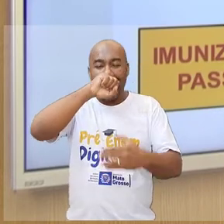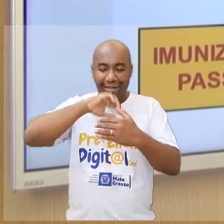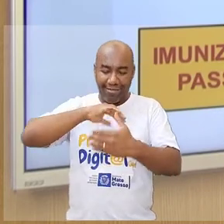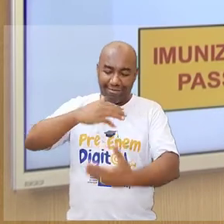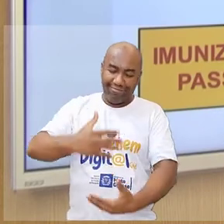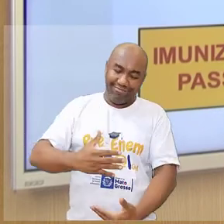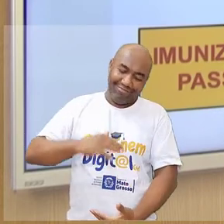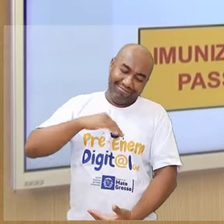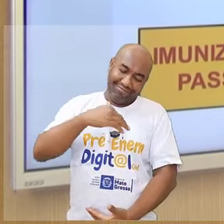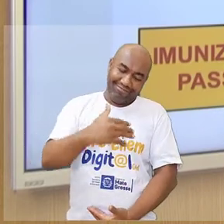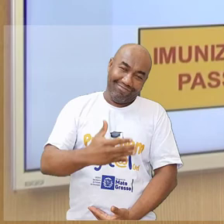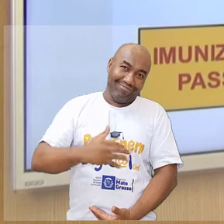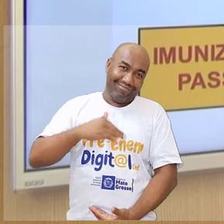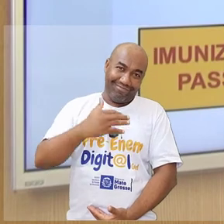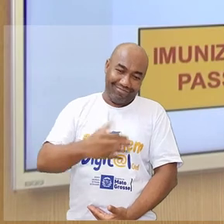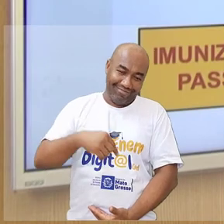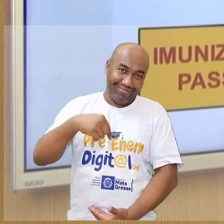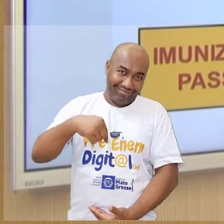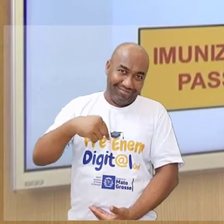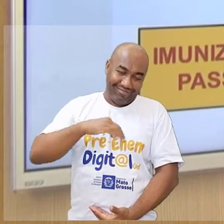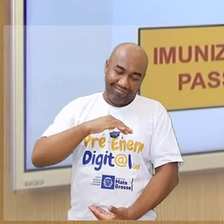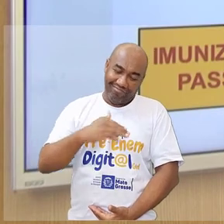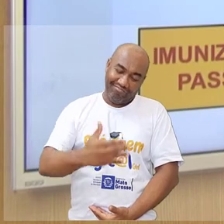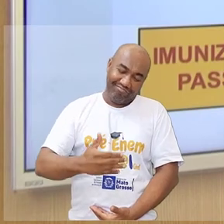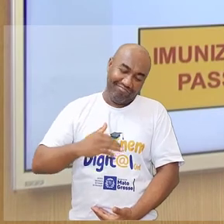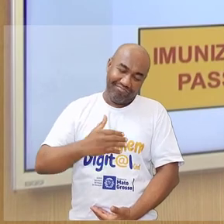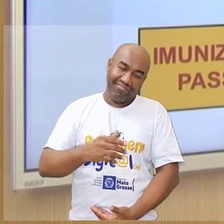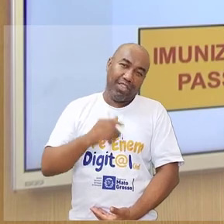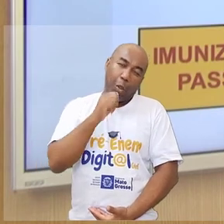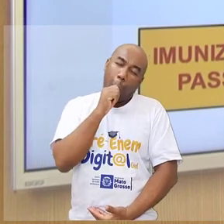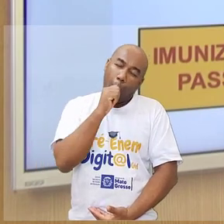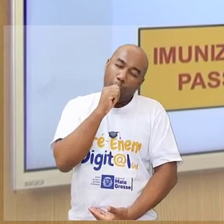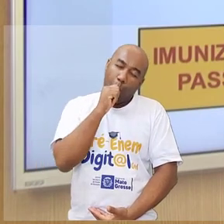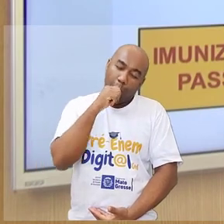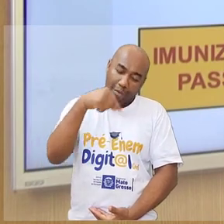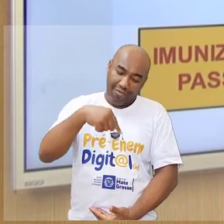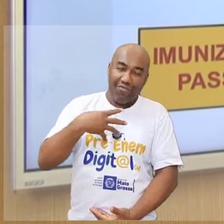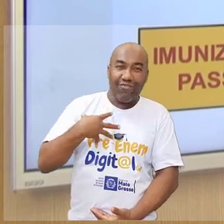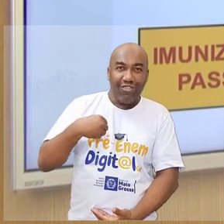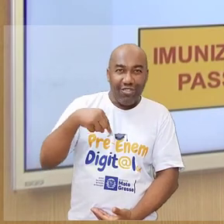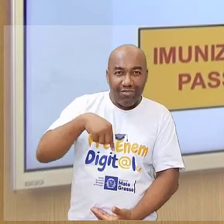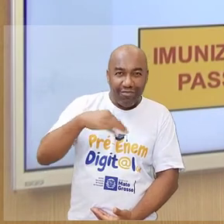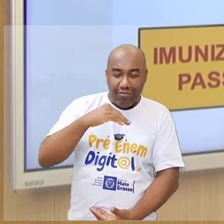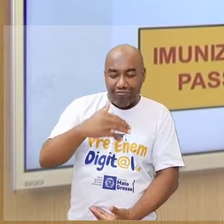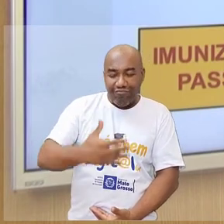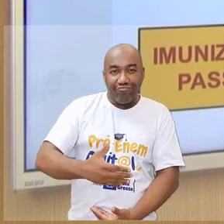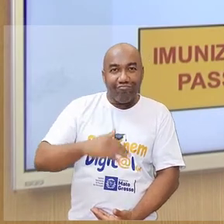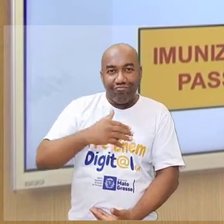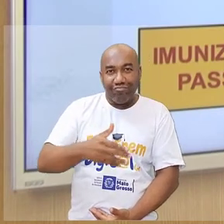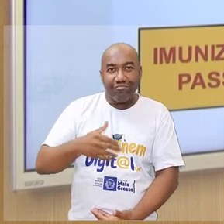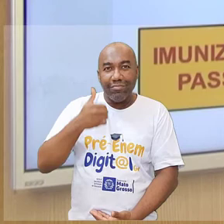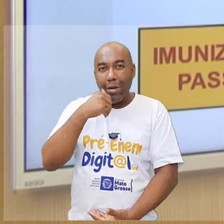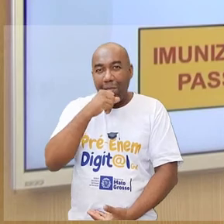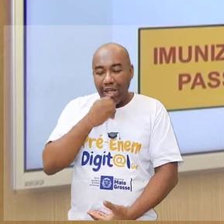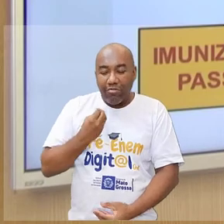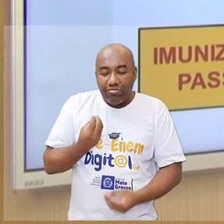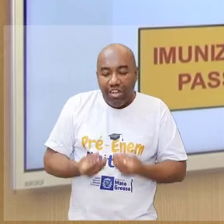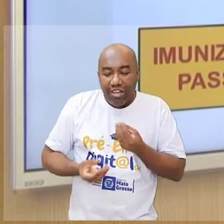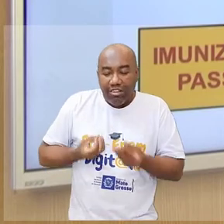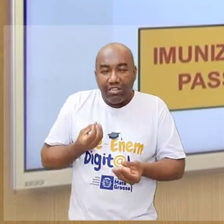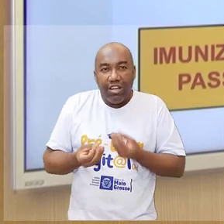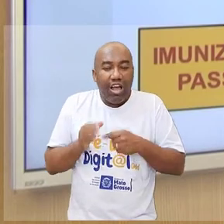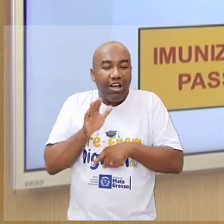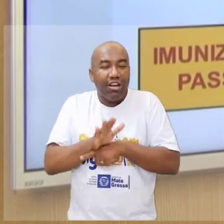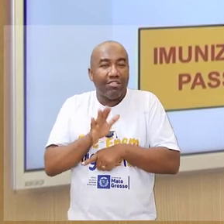prontos vindos de mamãe. Ou seja, as mães protegem seus filhos desde antes deles nascerem, tá? Vamos